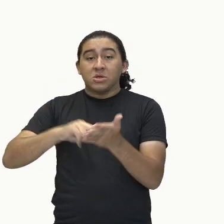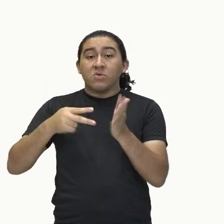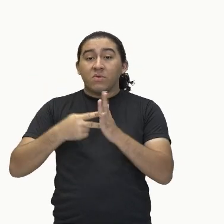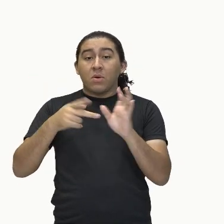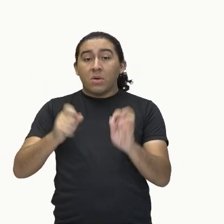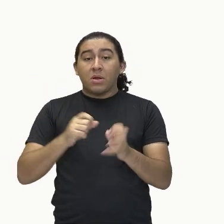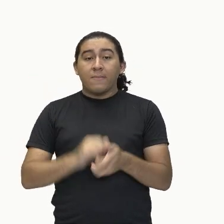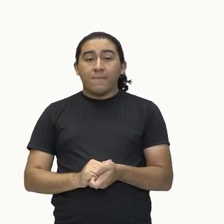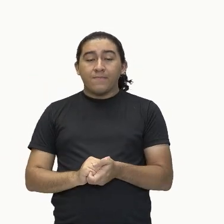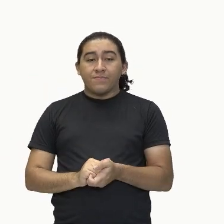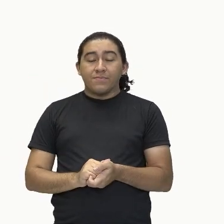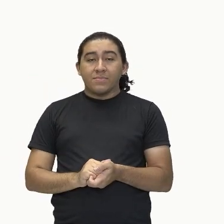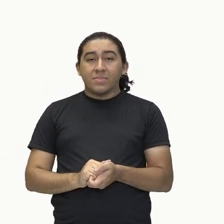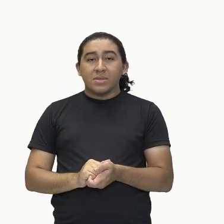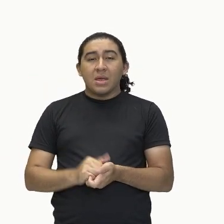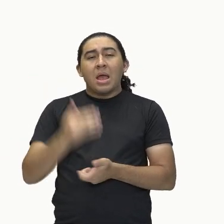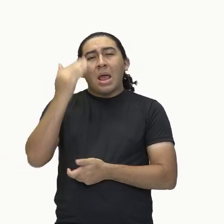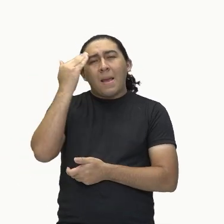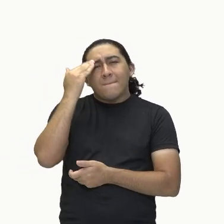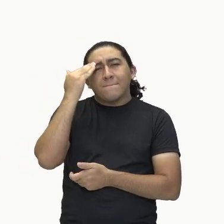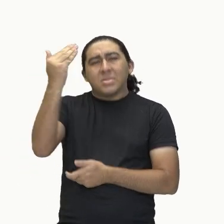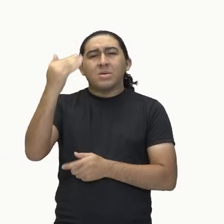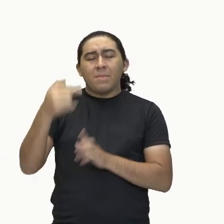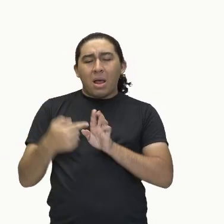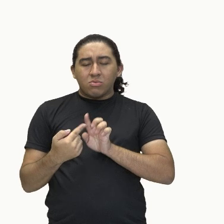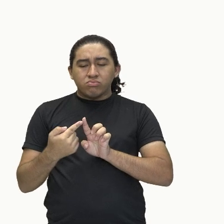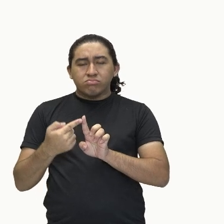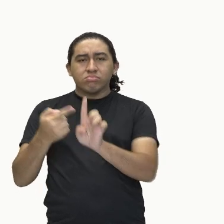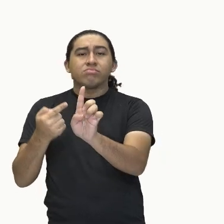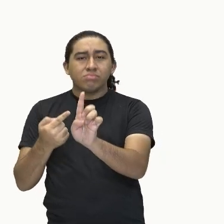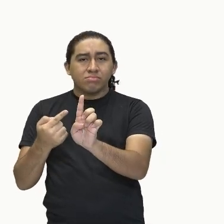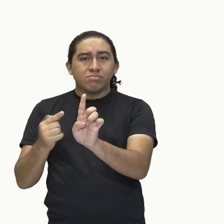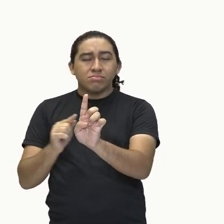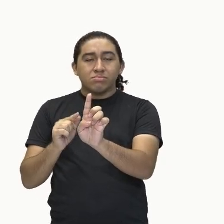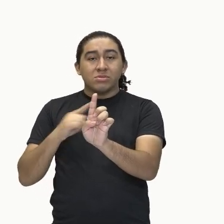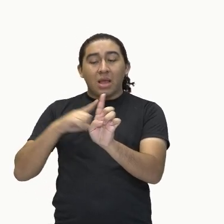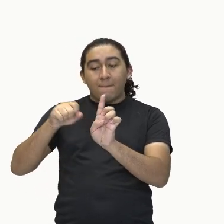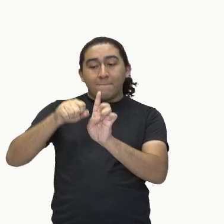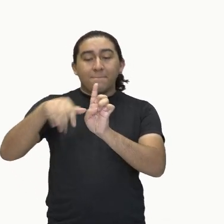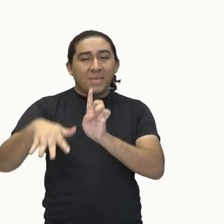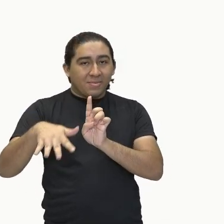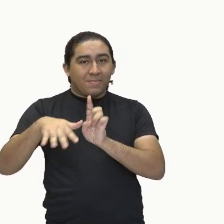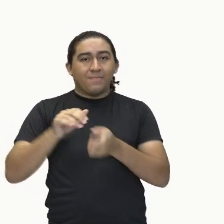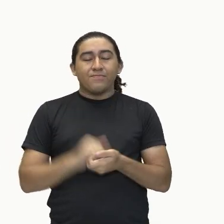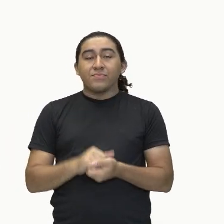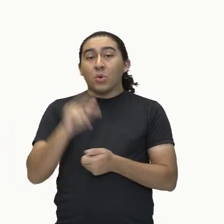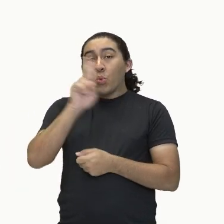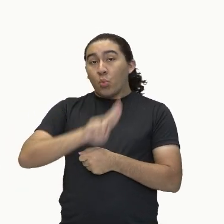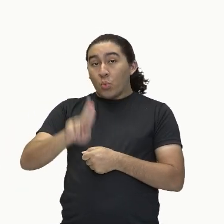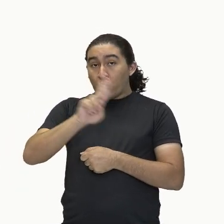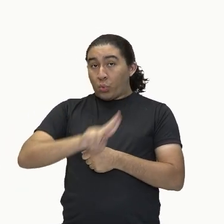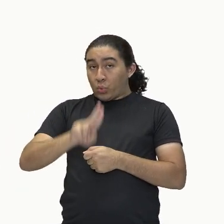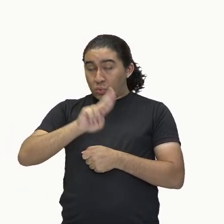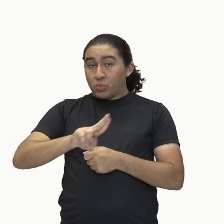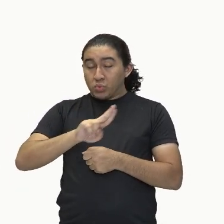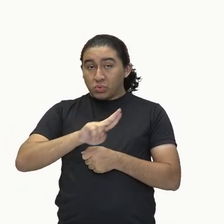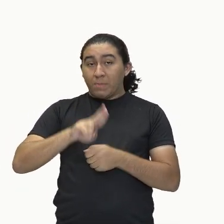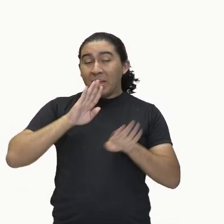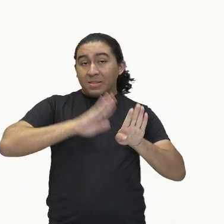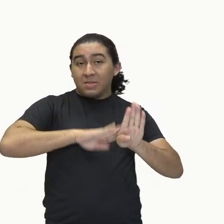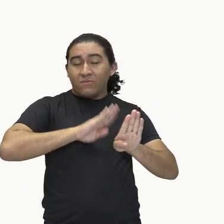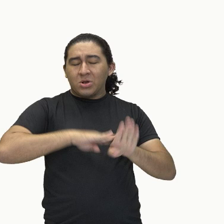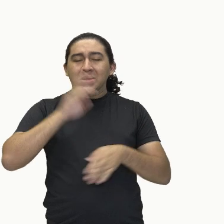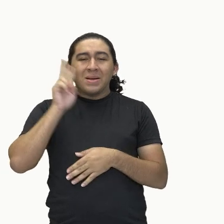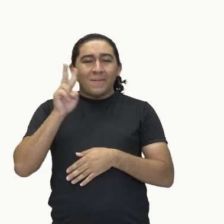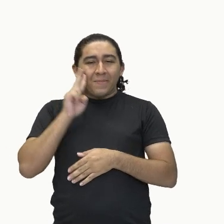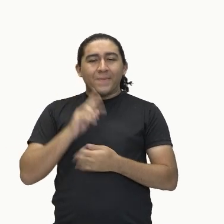parte frontal de um exército. Em uso metafórico, em sentido figurado, percebam aí que nós